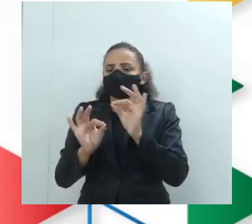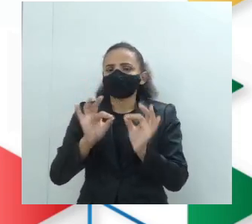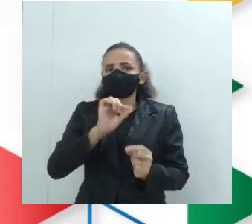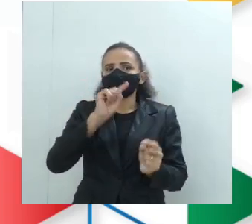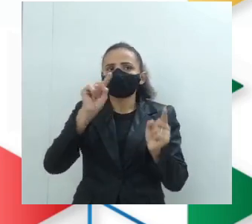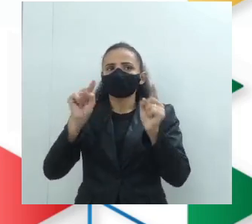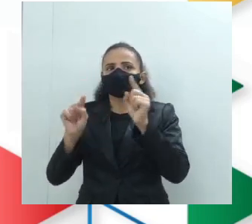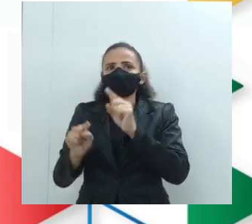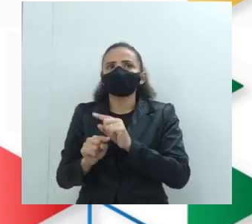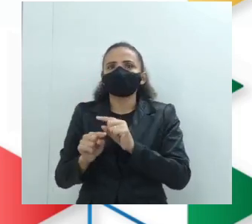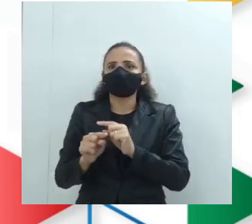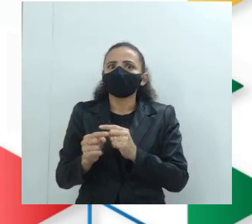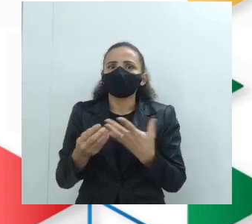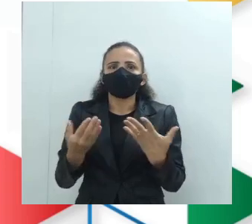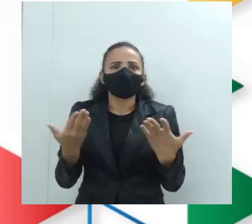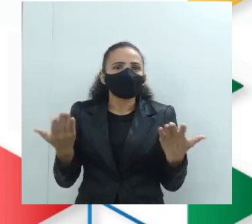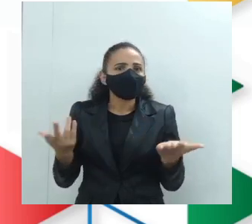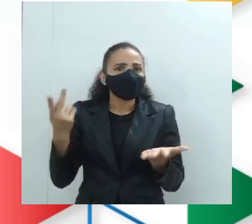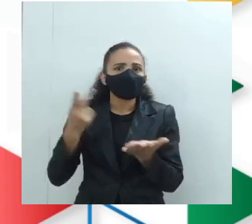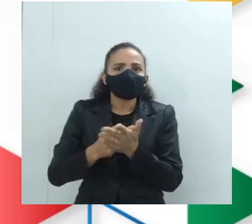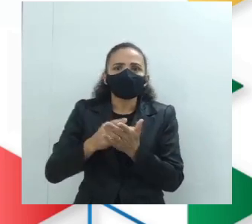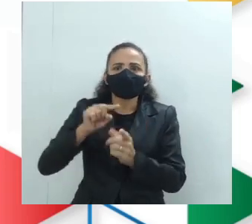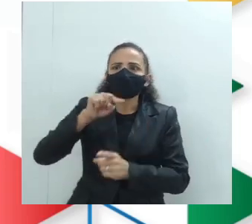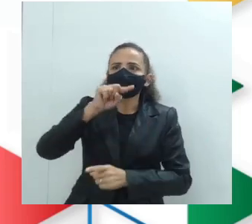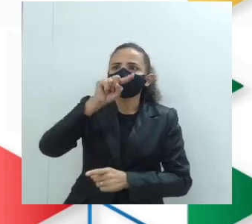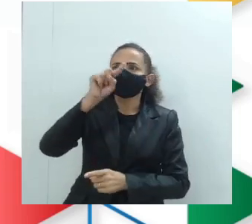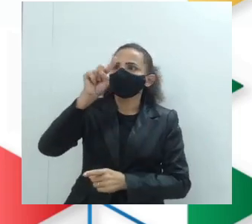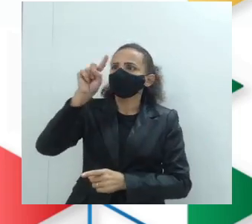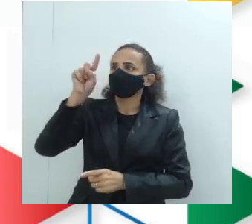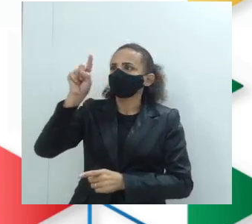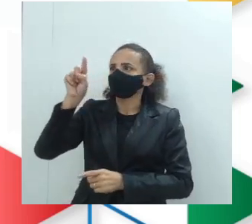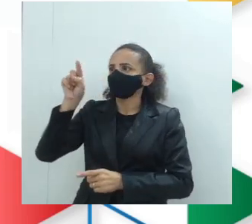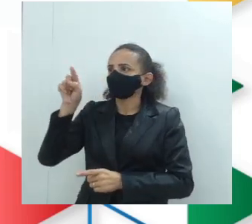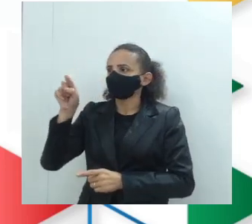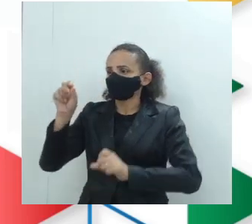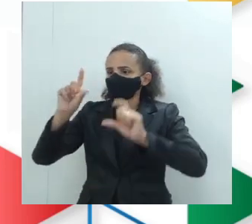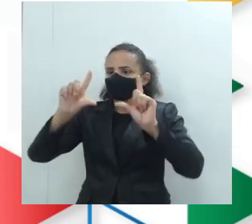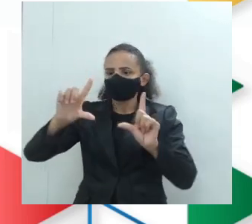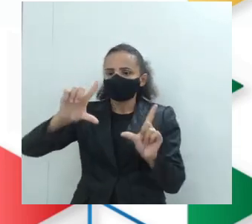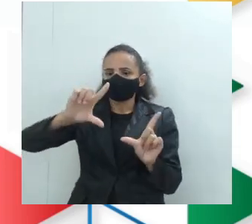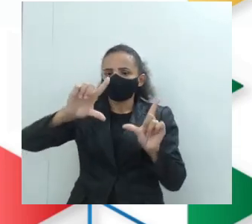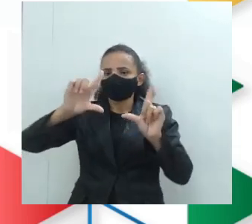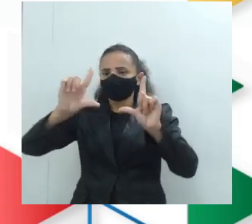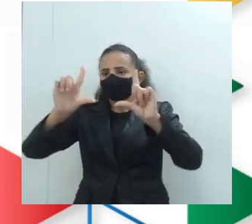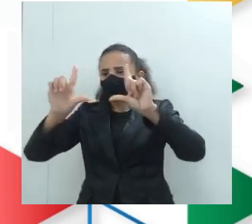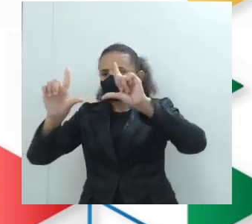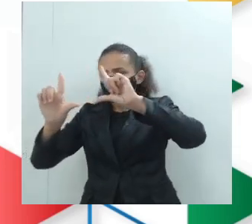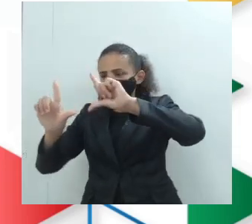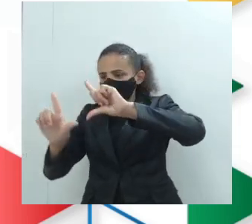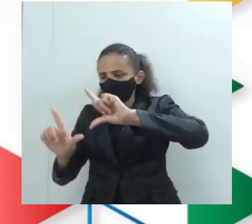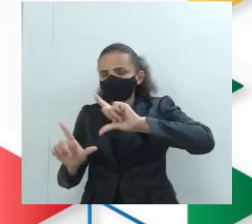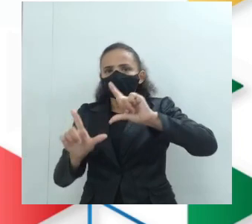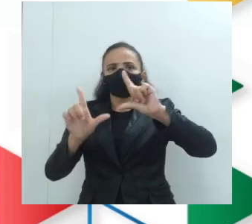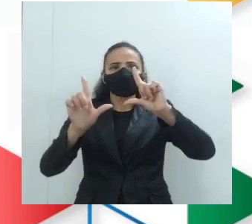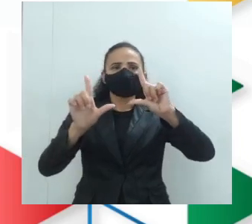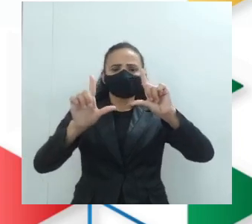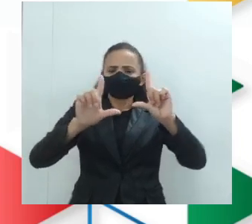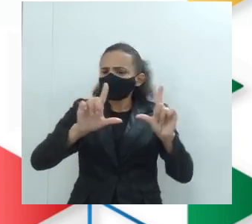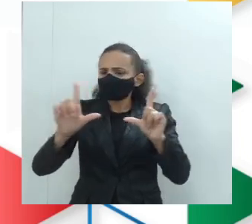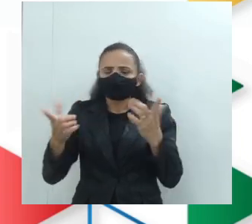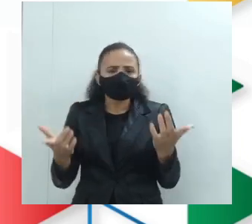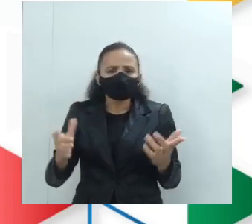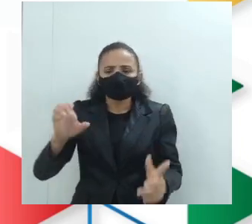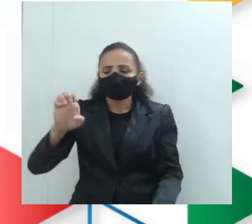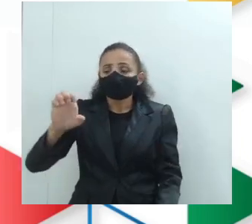girou, ficou de cabeça para baixo, em oposição, e depois ela vai lá e fica na posição de espelho d'água.